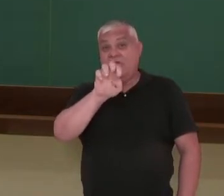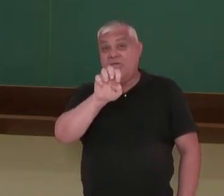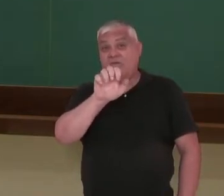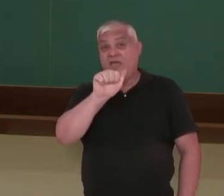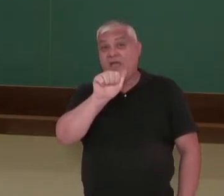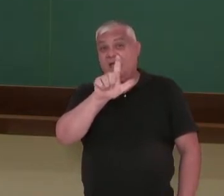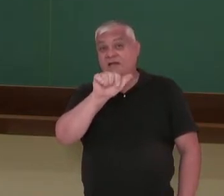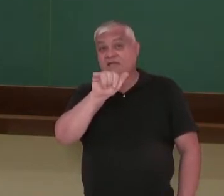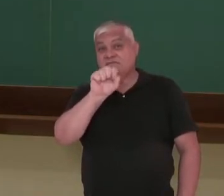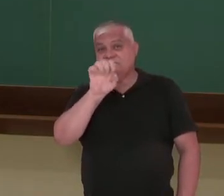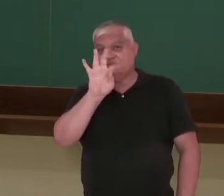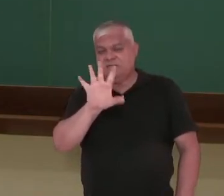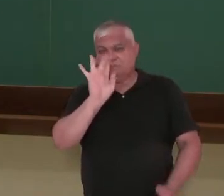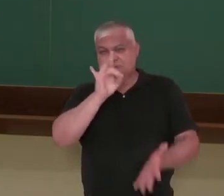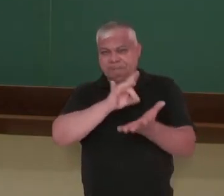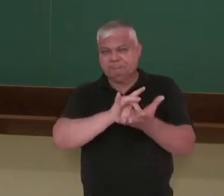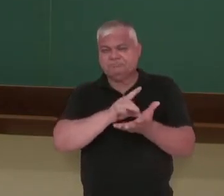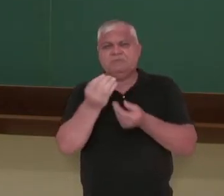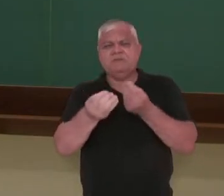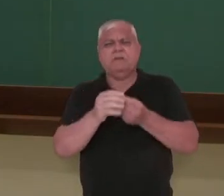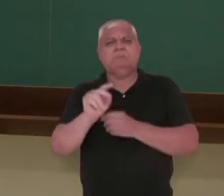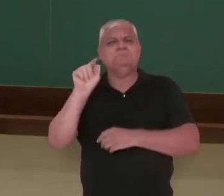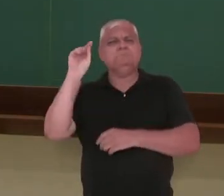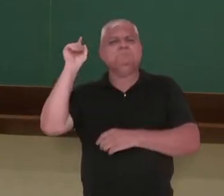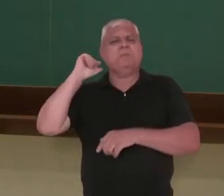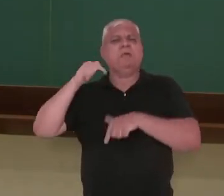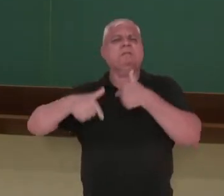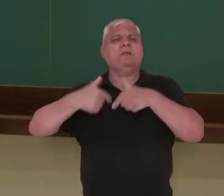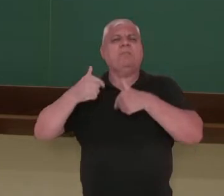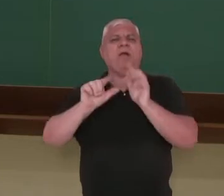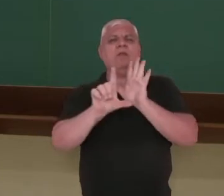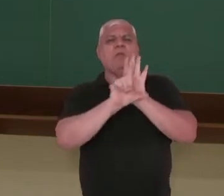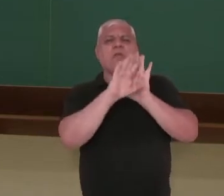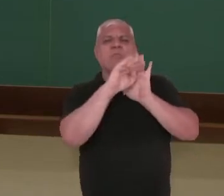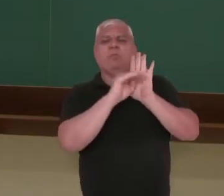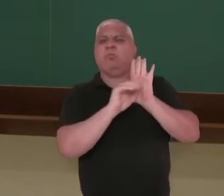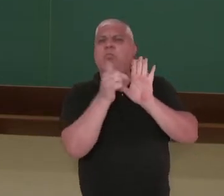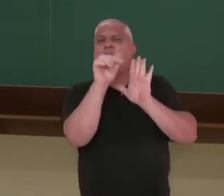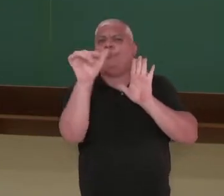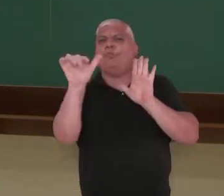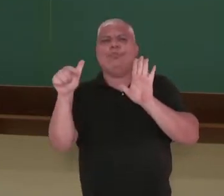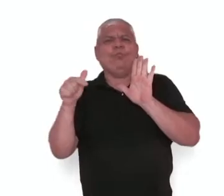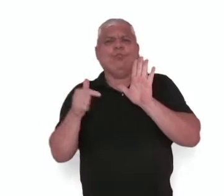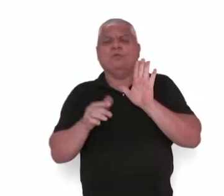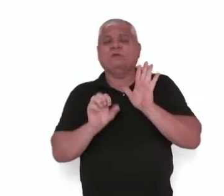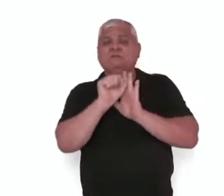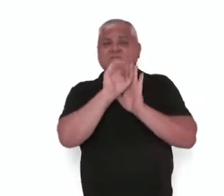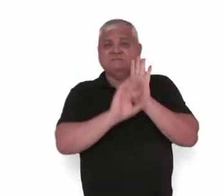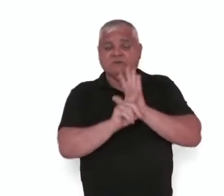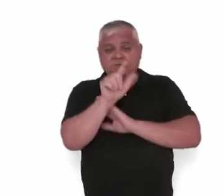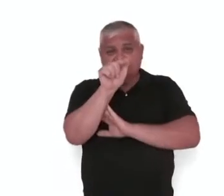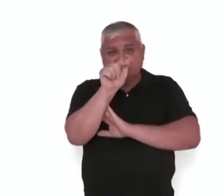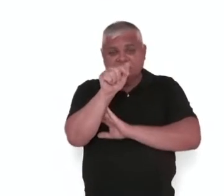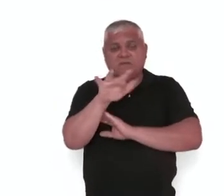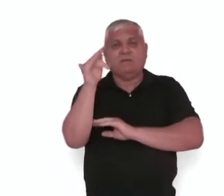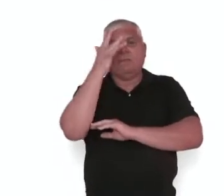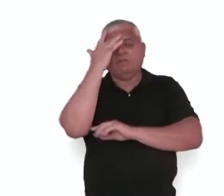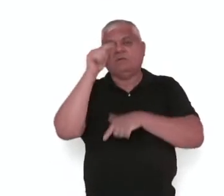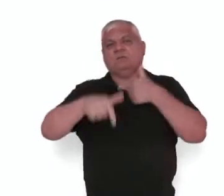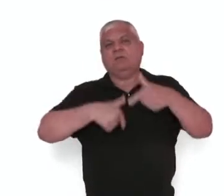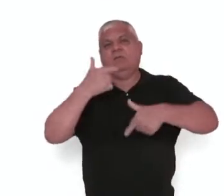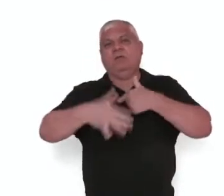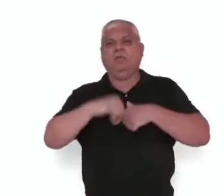Então, para começar, a gente estava num período que não existia leis de trabalho. Então, até 1917 não existiam leis trabalhistas, ou seja, houve uma exploração